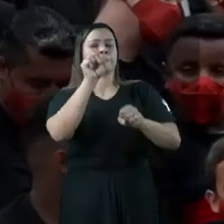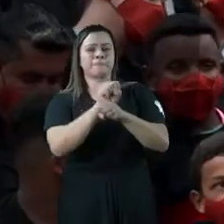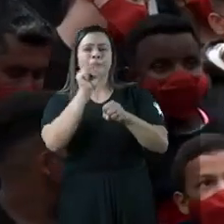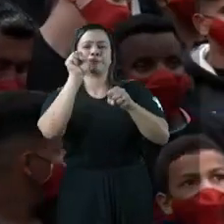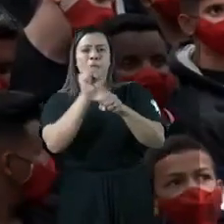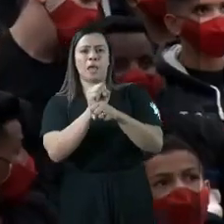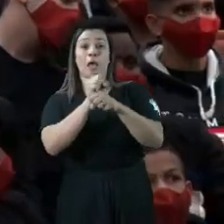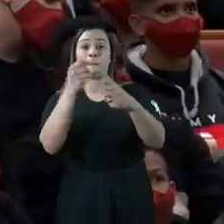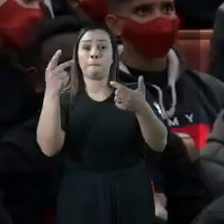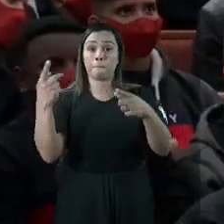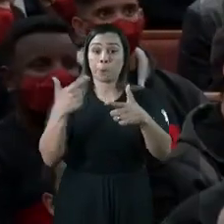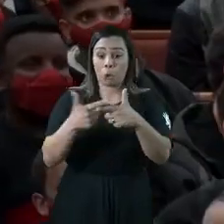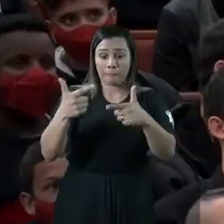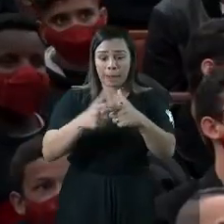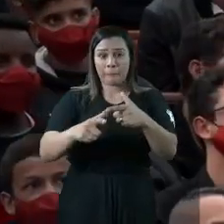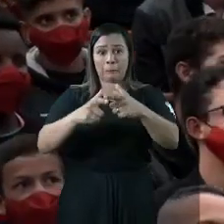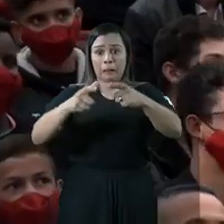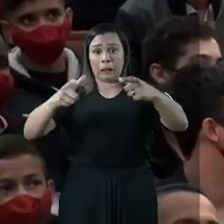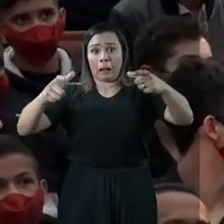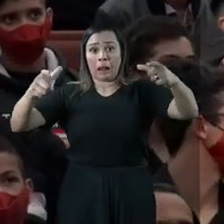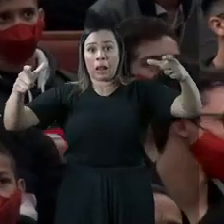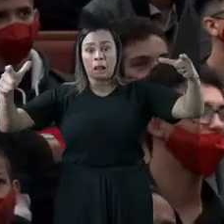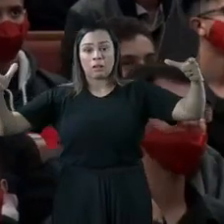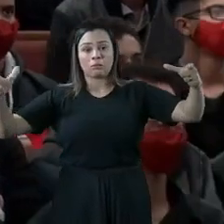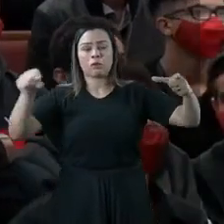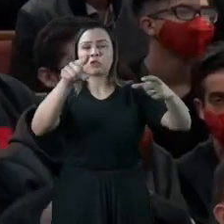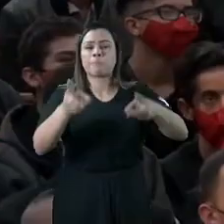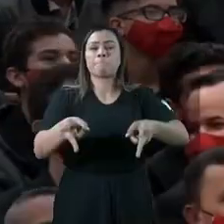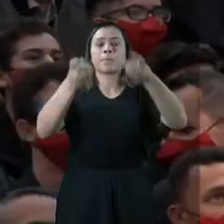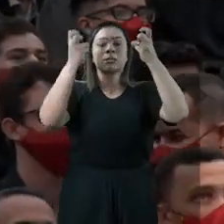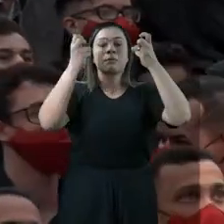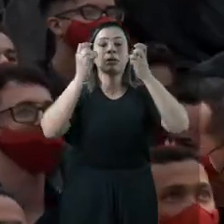ele já tinha entrado no seu barco antes da tempestade.